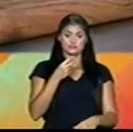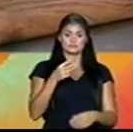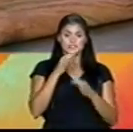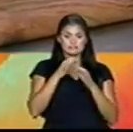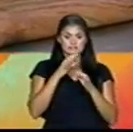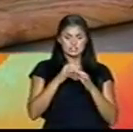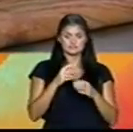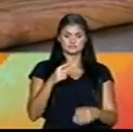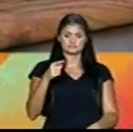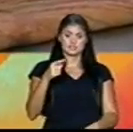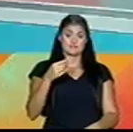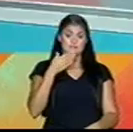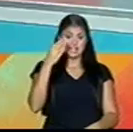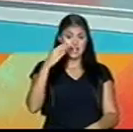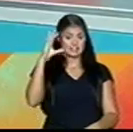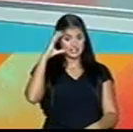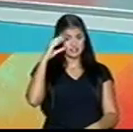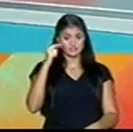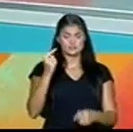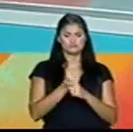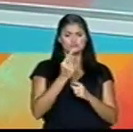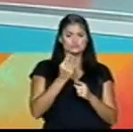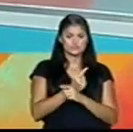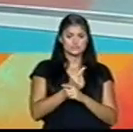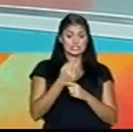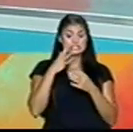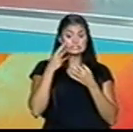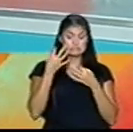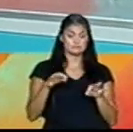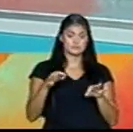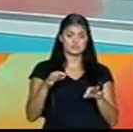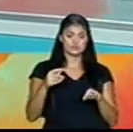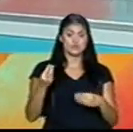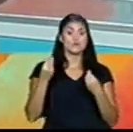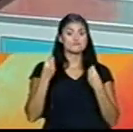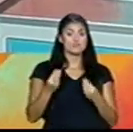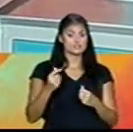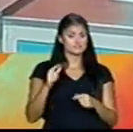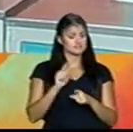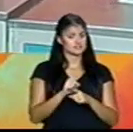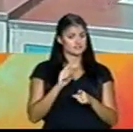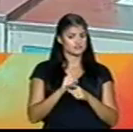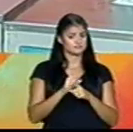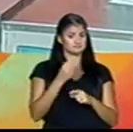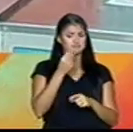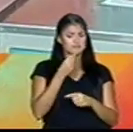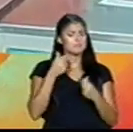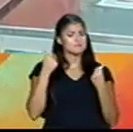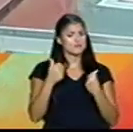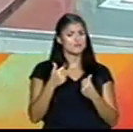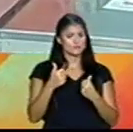tarde. E foi por aí que eu comecei a fazer assim umas coisinhas que são simples, boas na mesma, agradáveis ao sabor, não